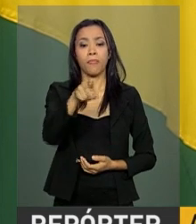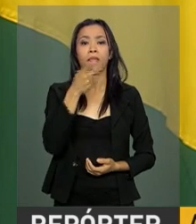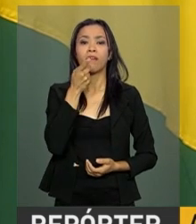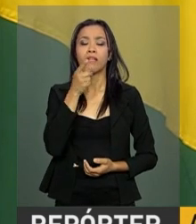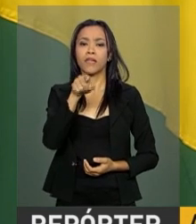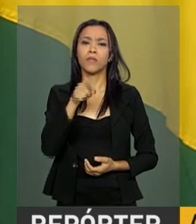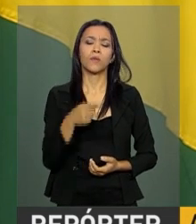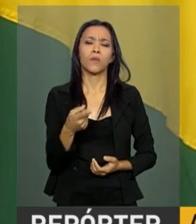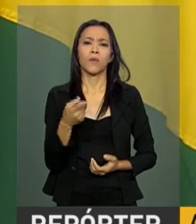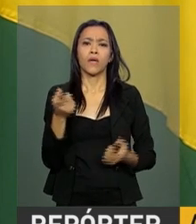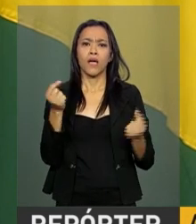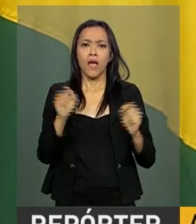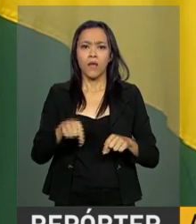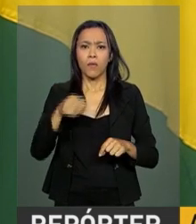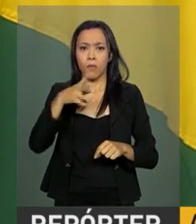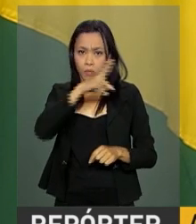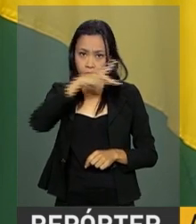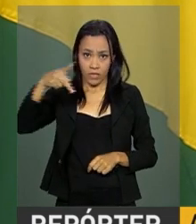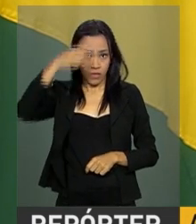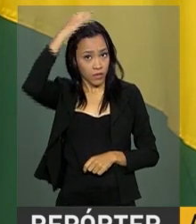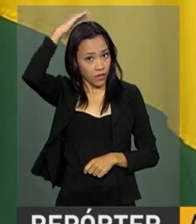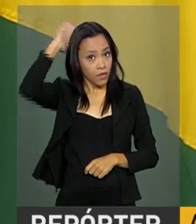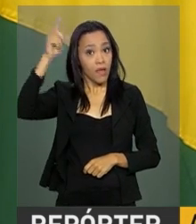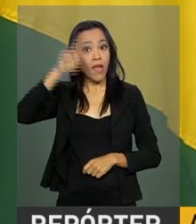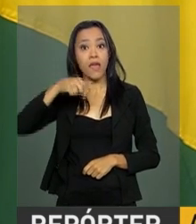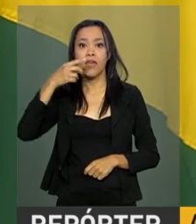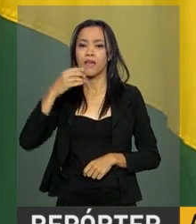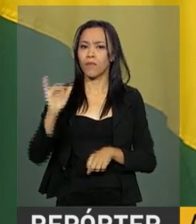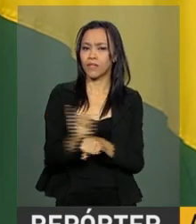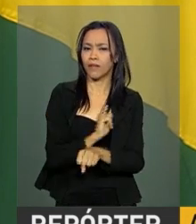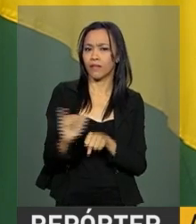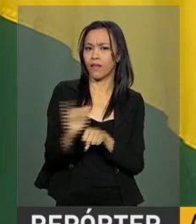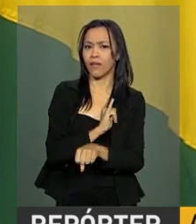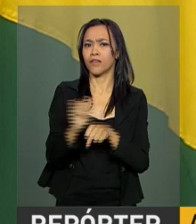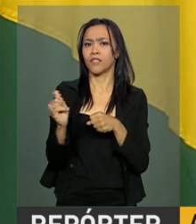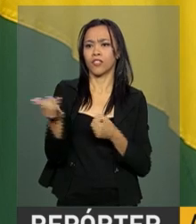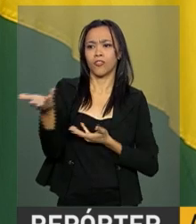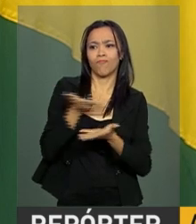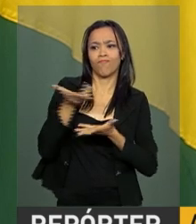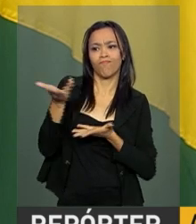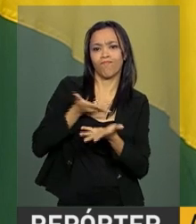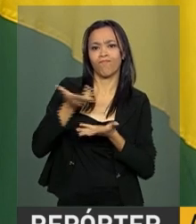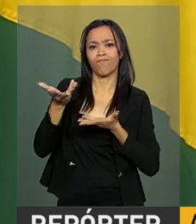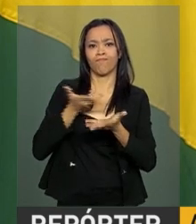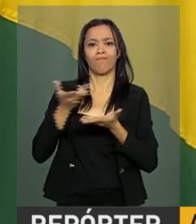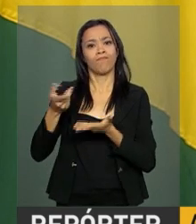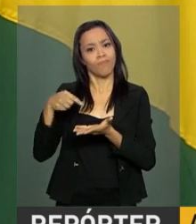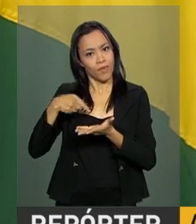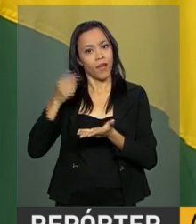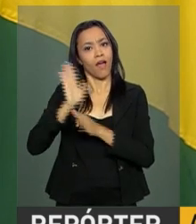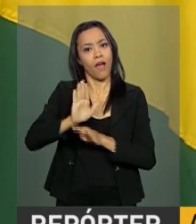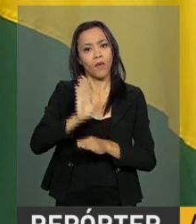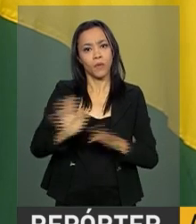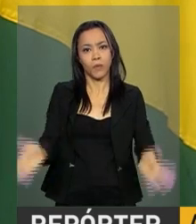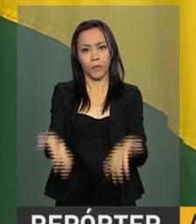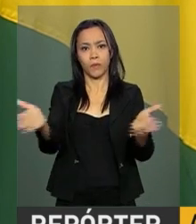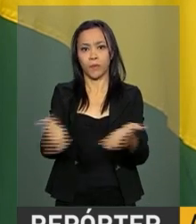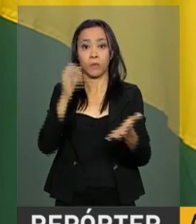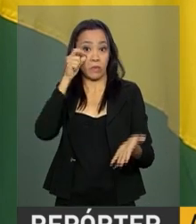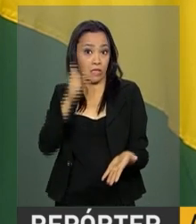Temer, a diplomacia presidencial é uma importante ferramenta de promoção dos valores e dos interesses do Brasil no